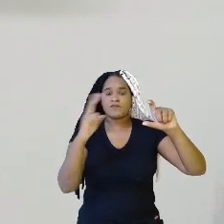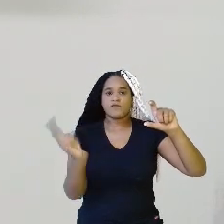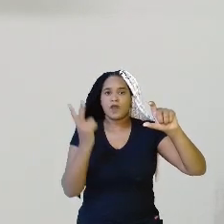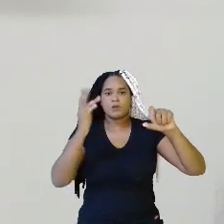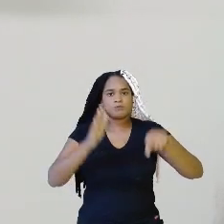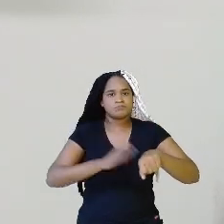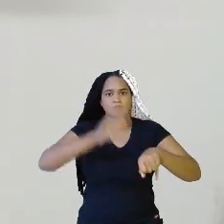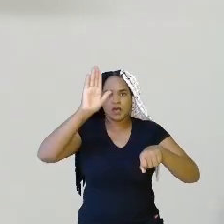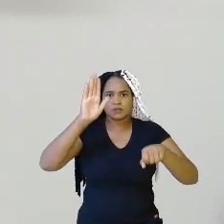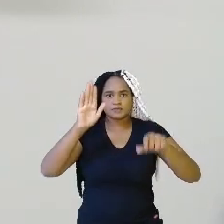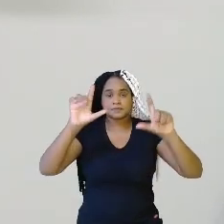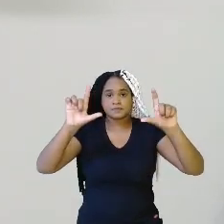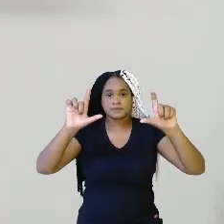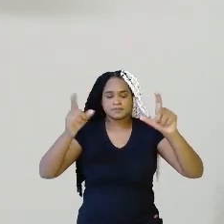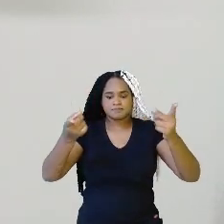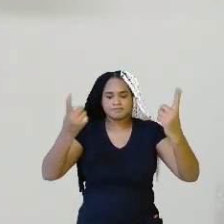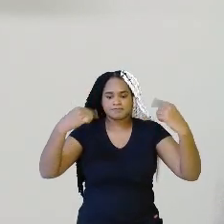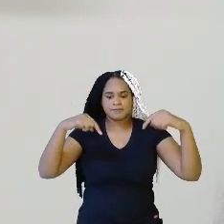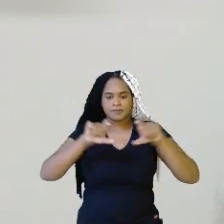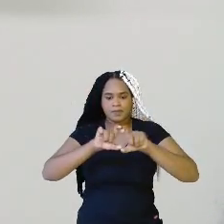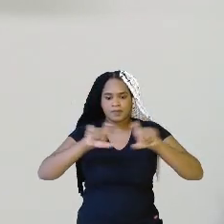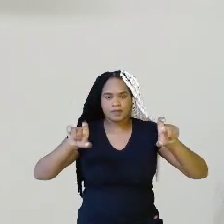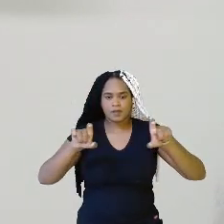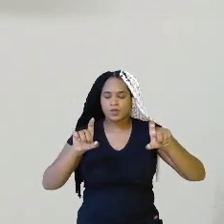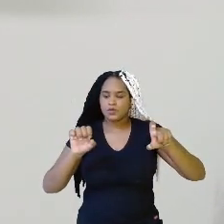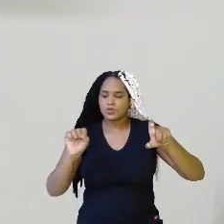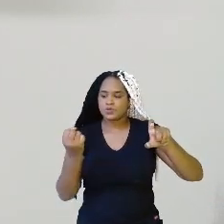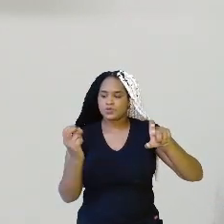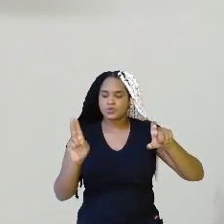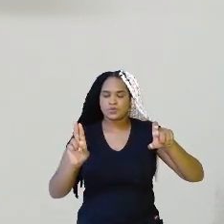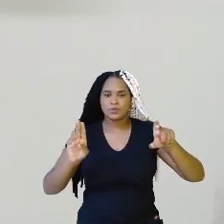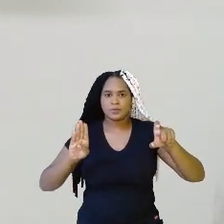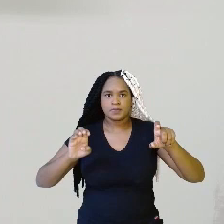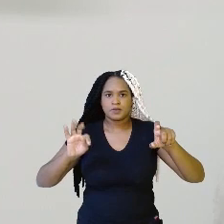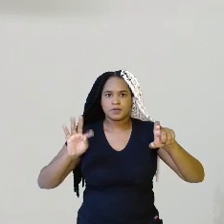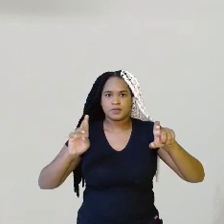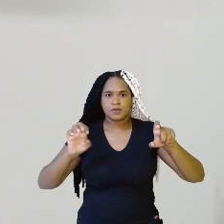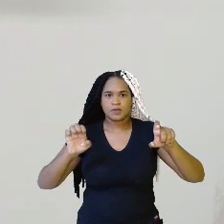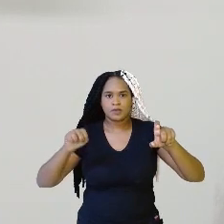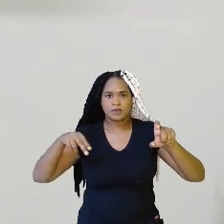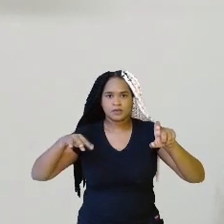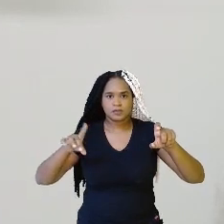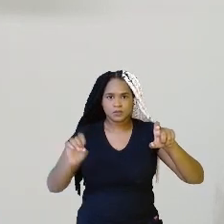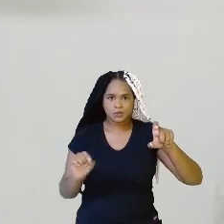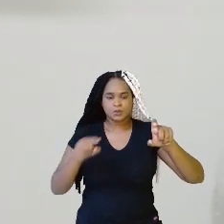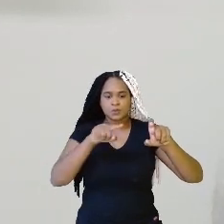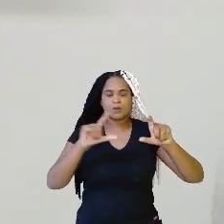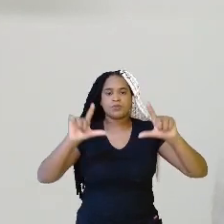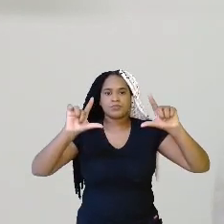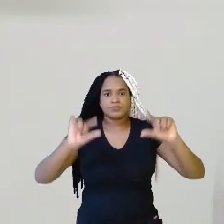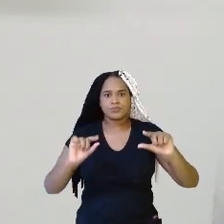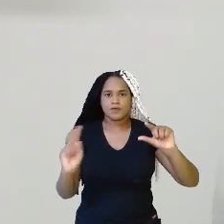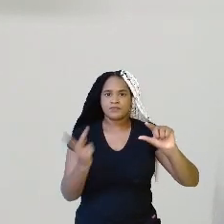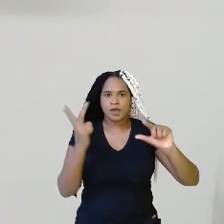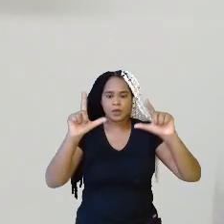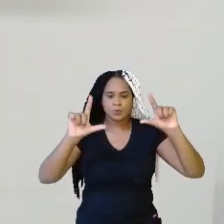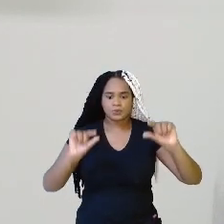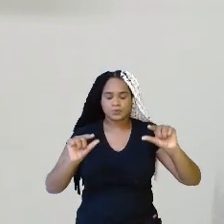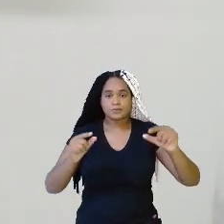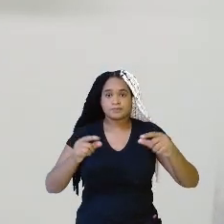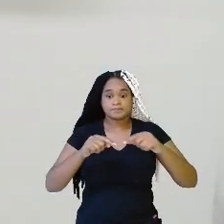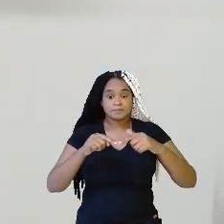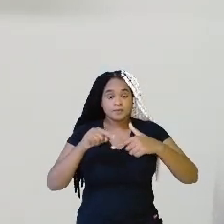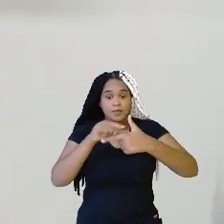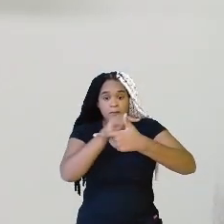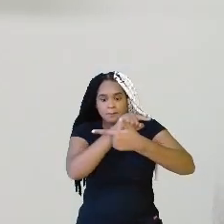primeiro lugar. O número menor, que é o subtraindo, embaixo. E, por último, é o